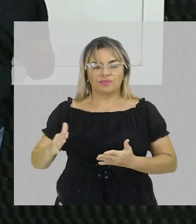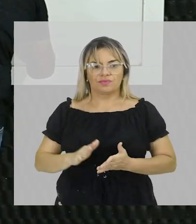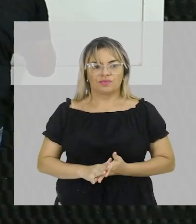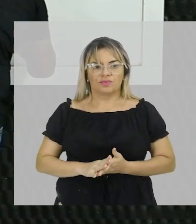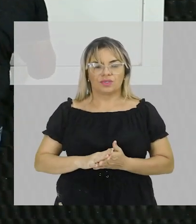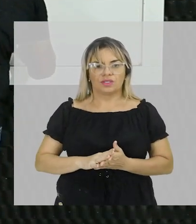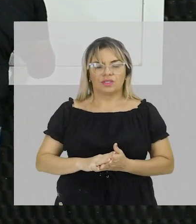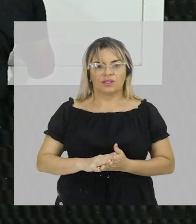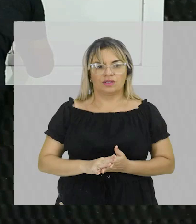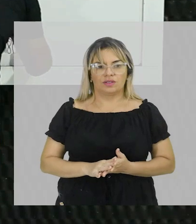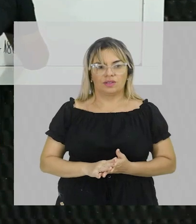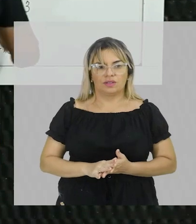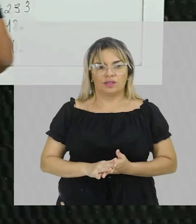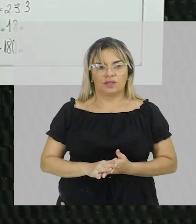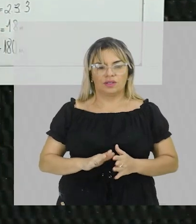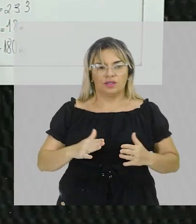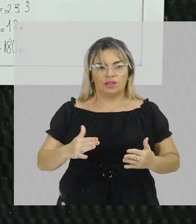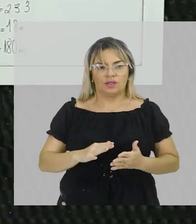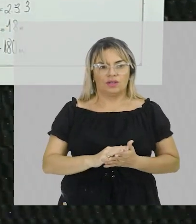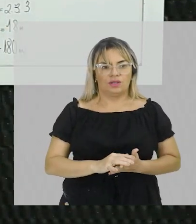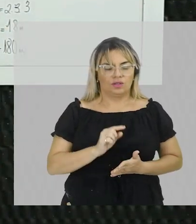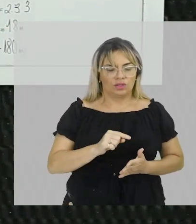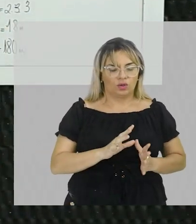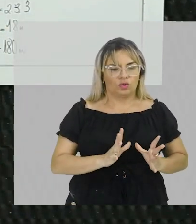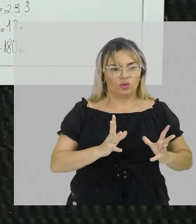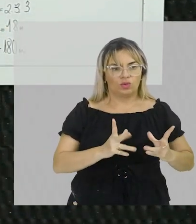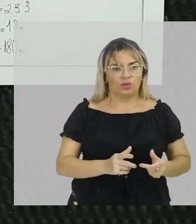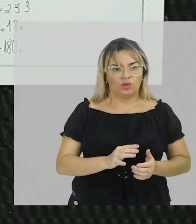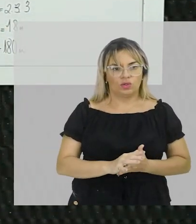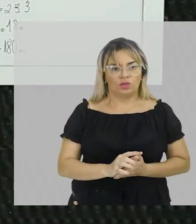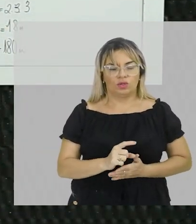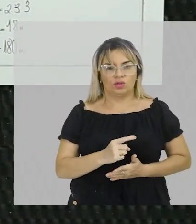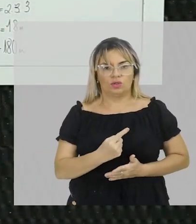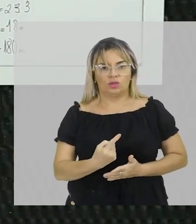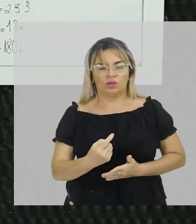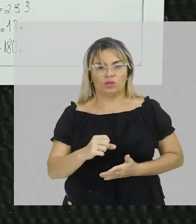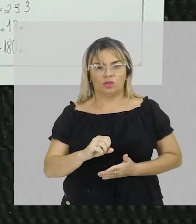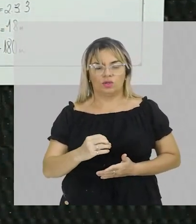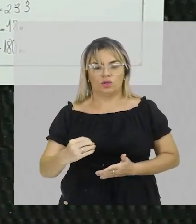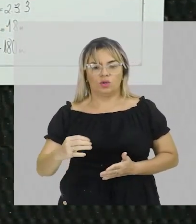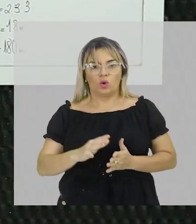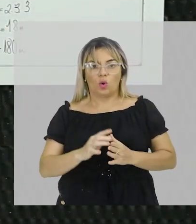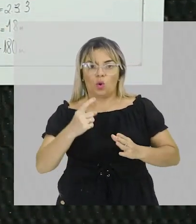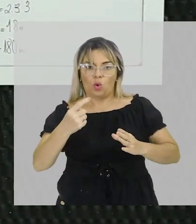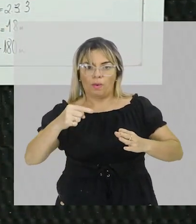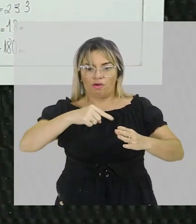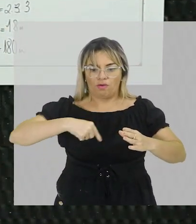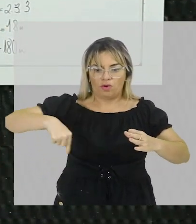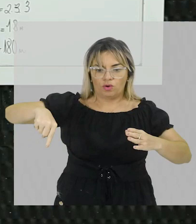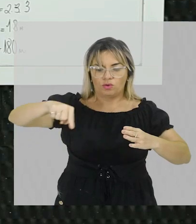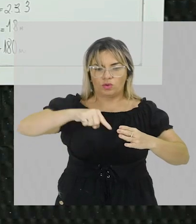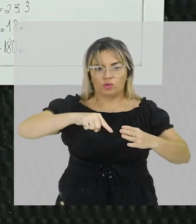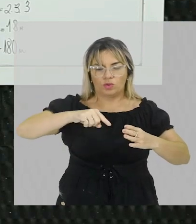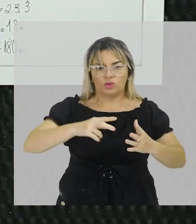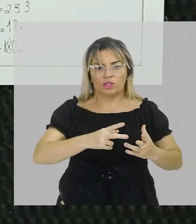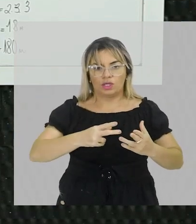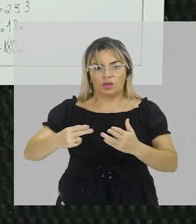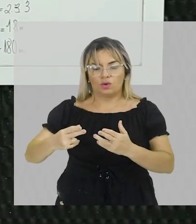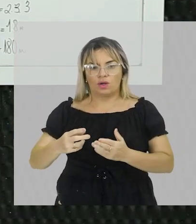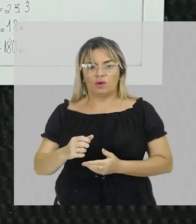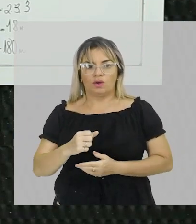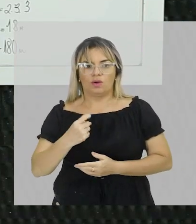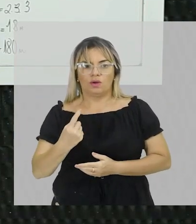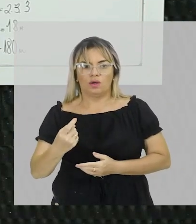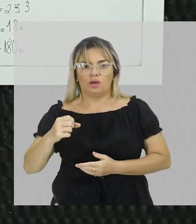180 metros. Por quê? Porque deu 10 voltas. Uma volta eu descobri que vale 18 metros. Você deu 10